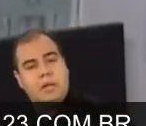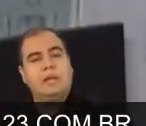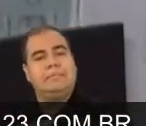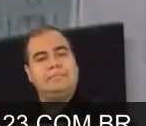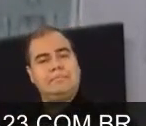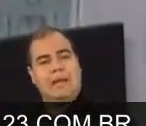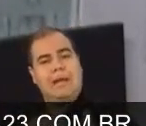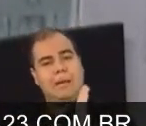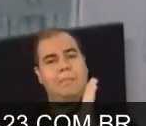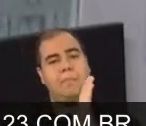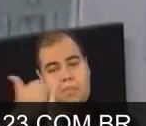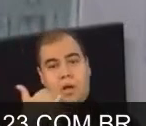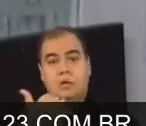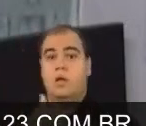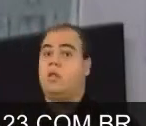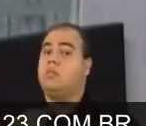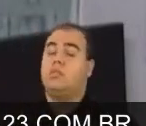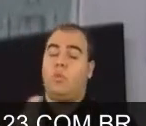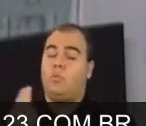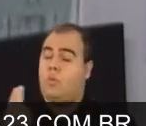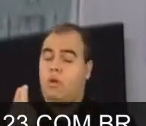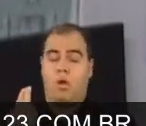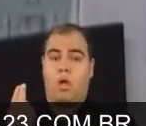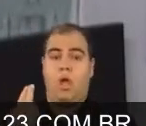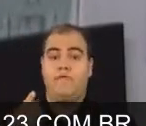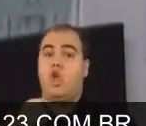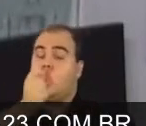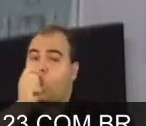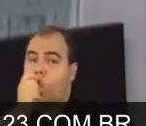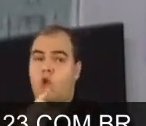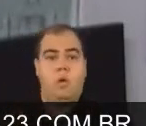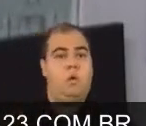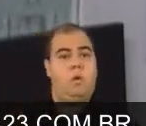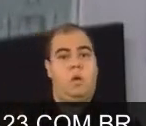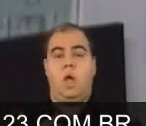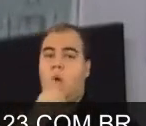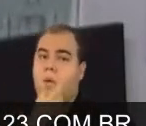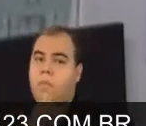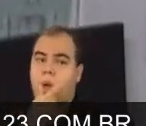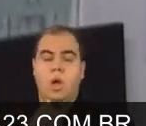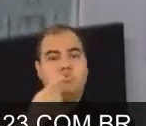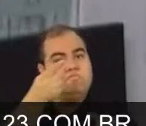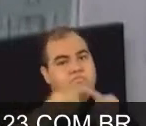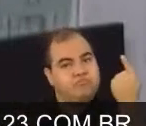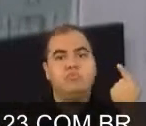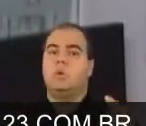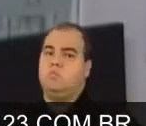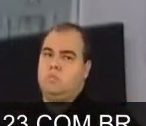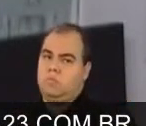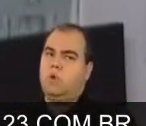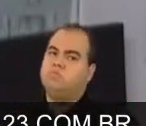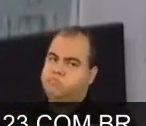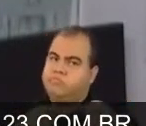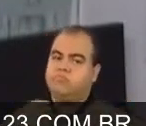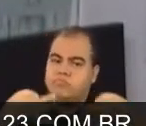excedente não deve fazer uso de álcool drogas ilícitas ou medicações incompatíveis com a amamentação